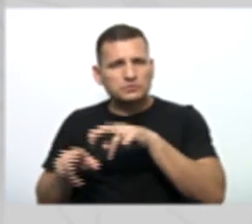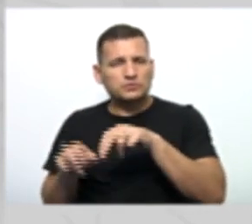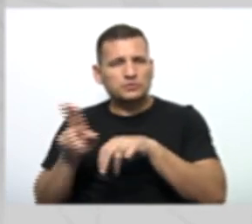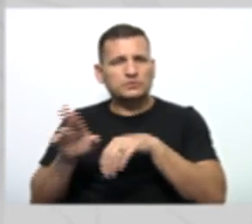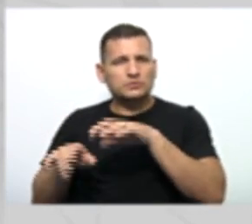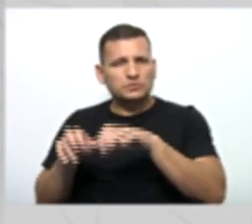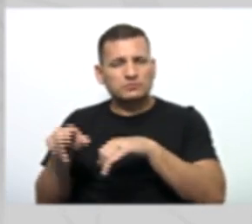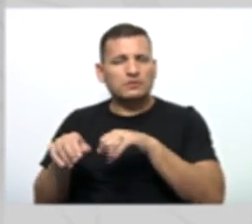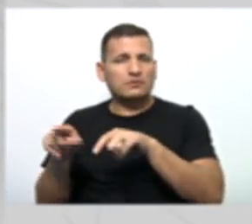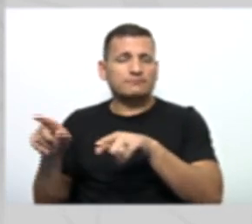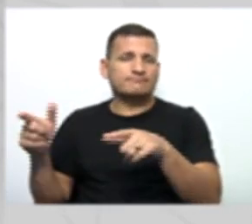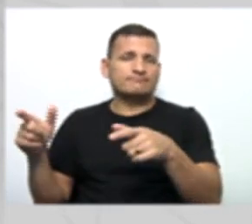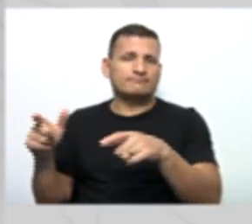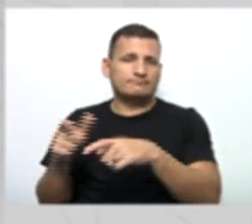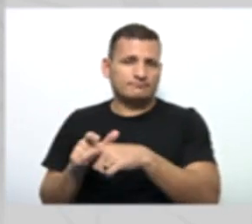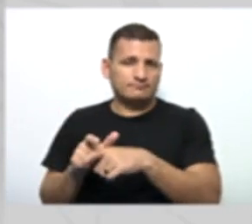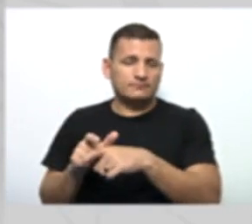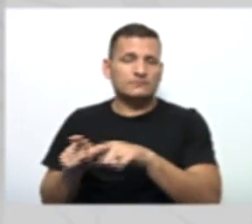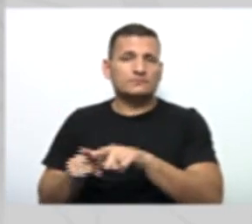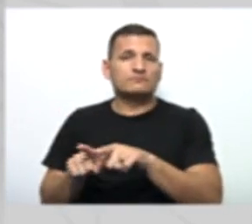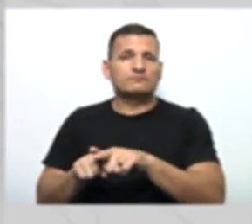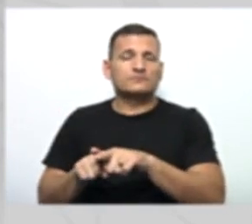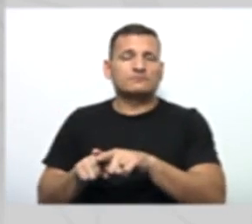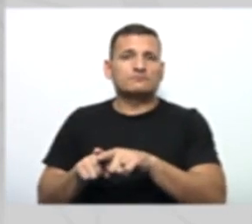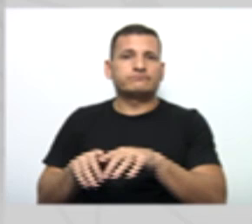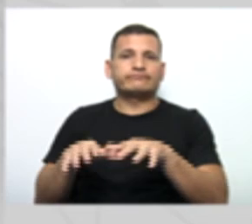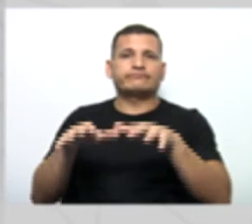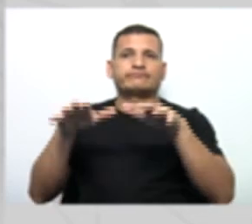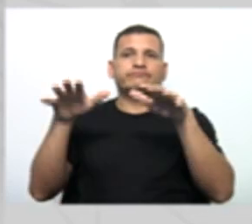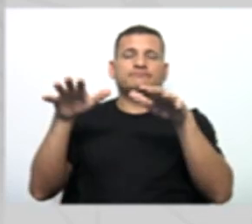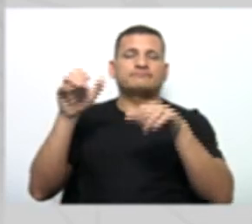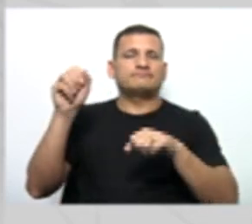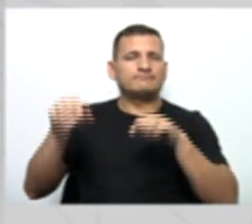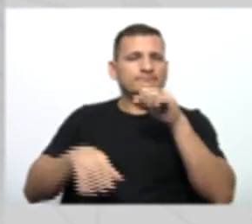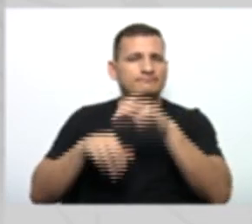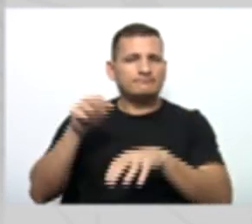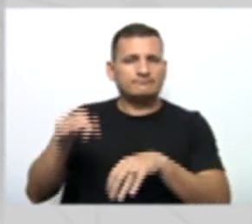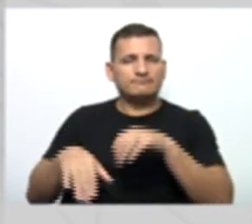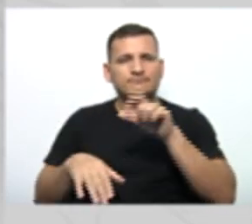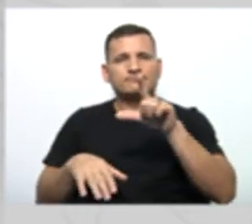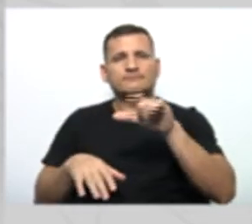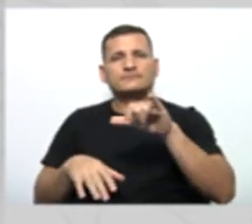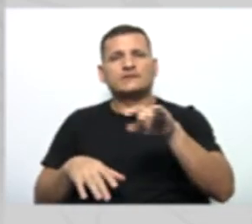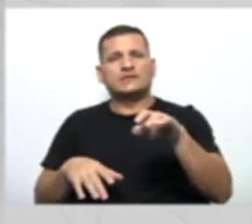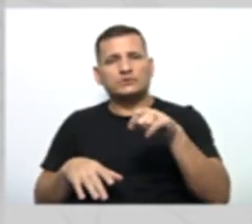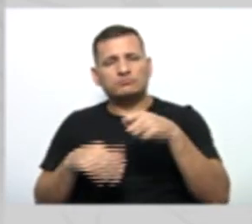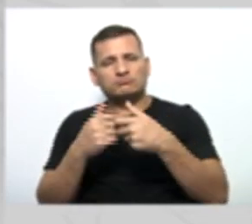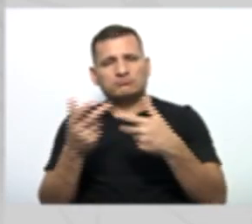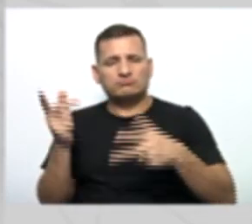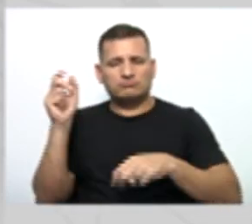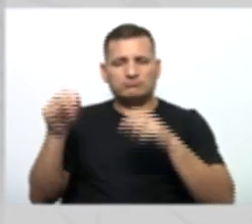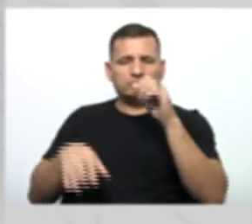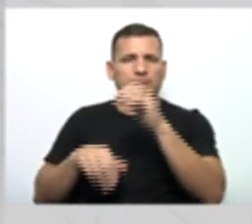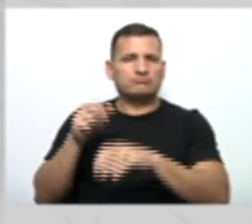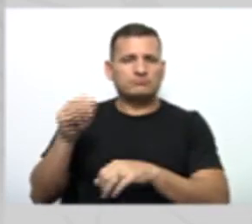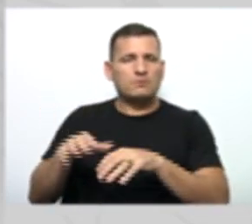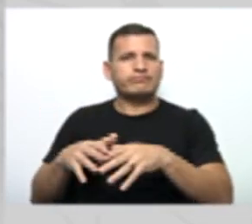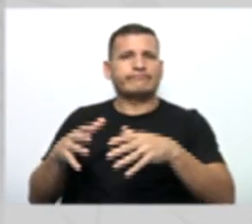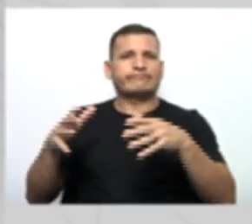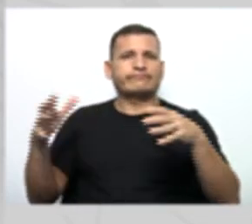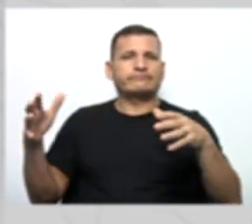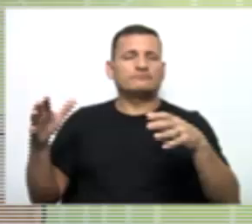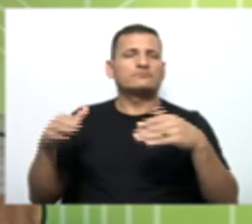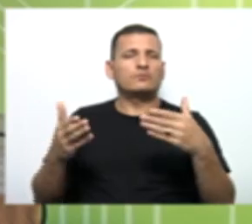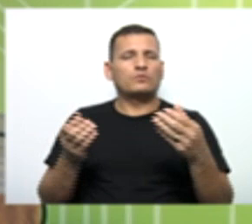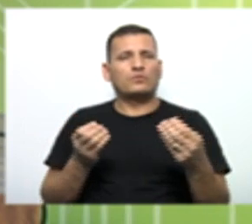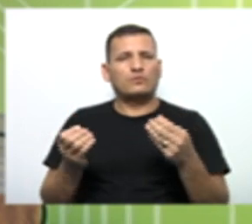oferecer. Os dejetos também vão aumentando e a natureza vai reduzindo a quantidade de dejetos que ela consegue absorver. Então, como encontrar